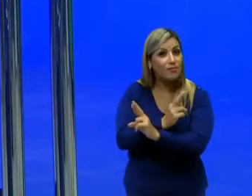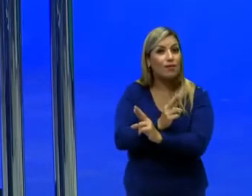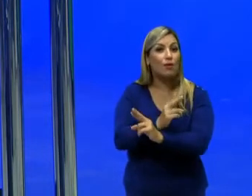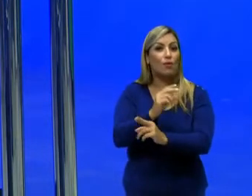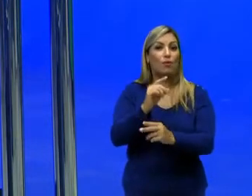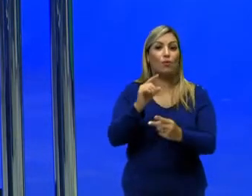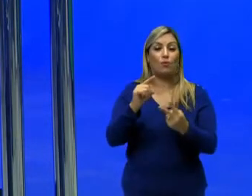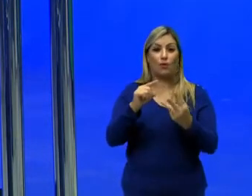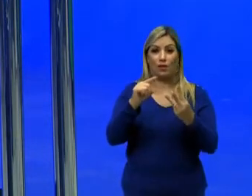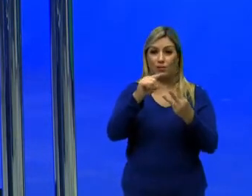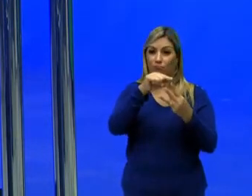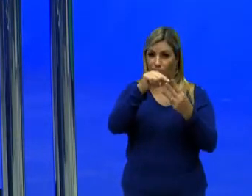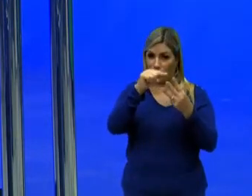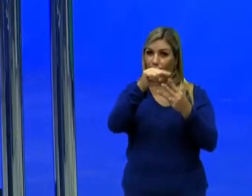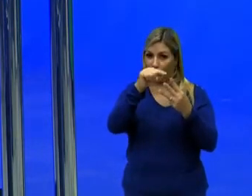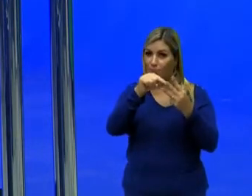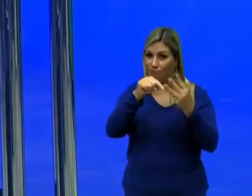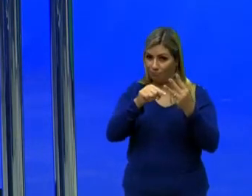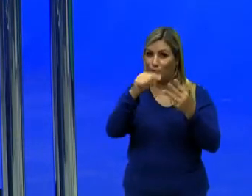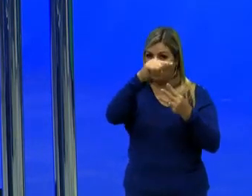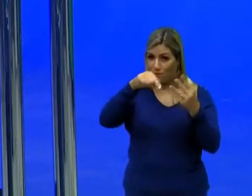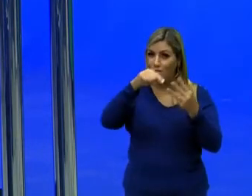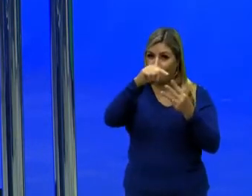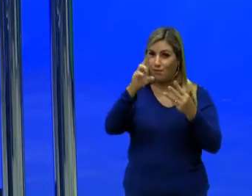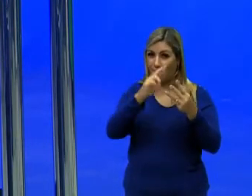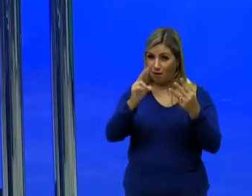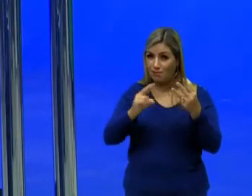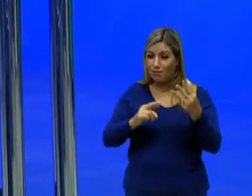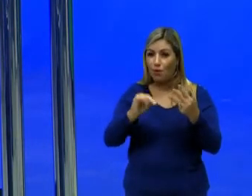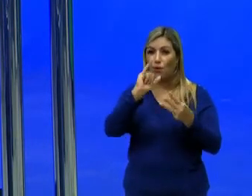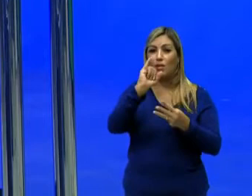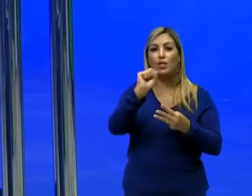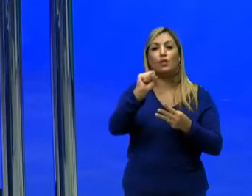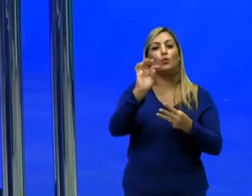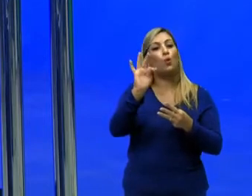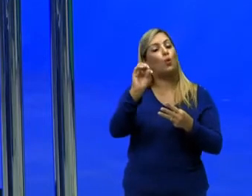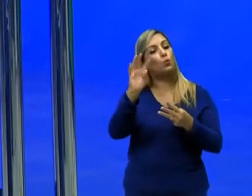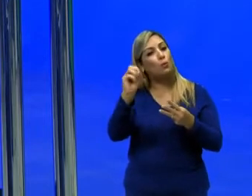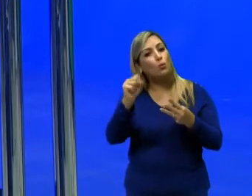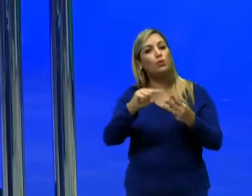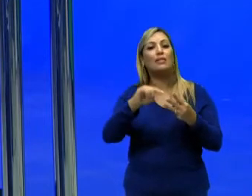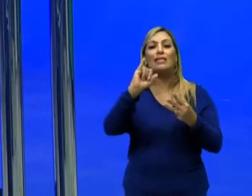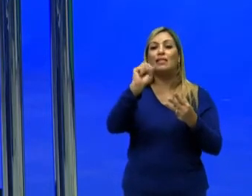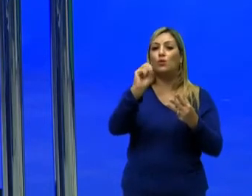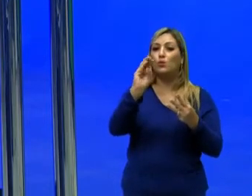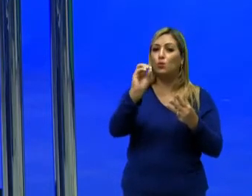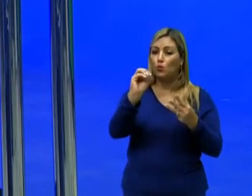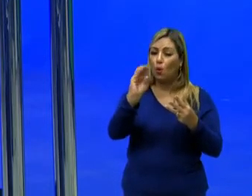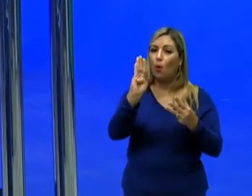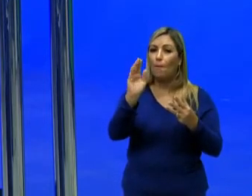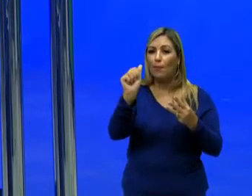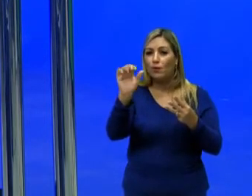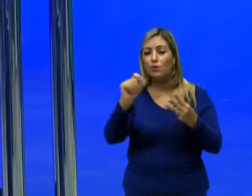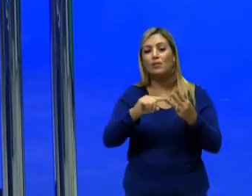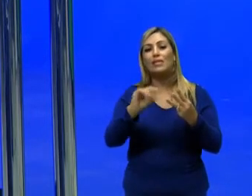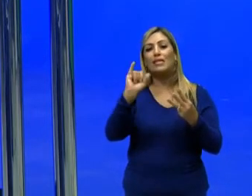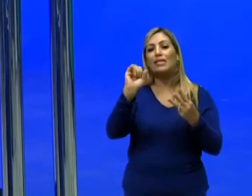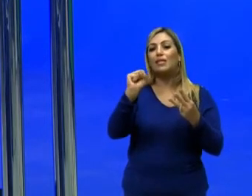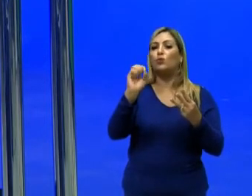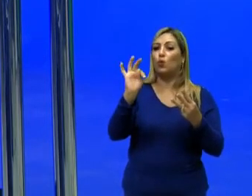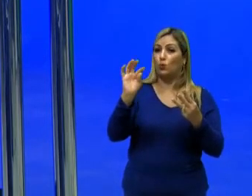de isótopos isóbaros isótonos então vamos começar a fazer nessa relação xvi a